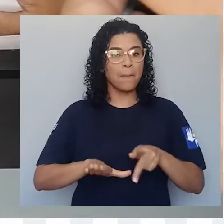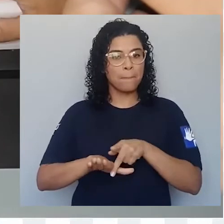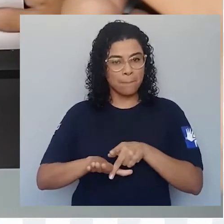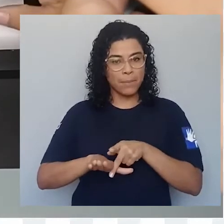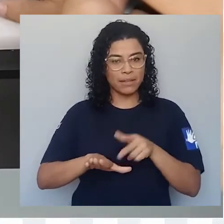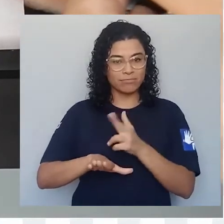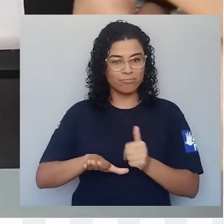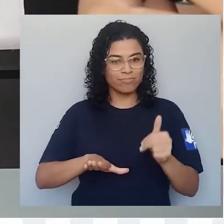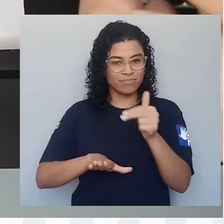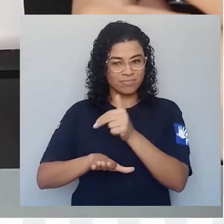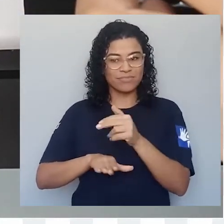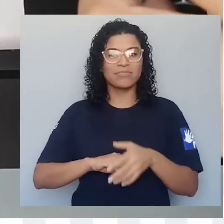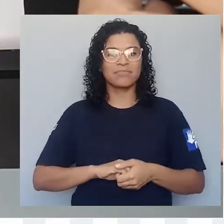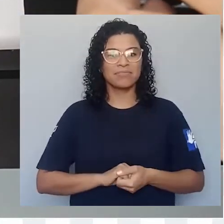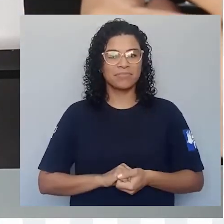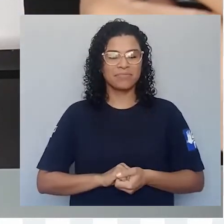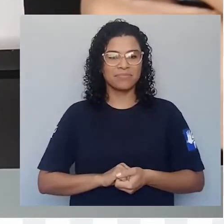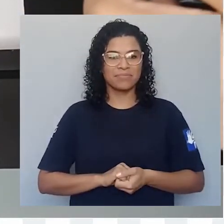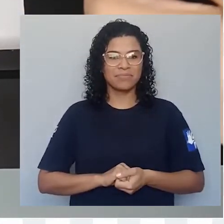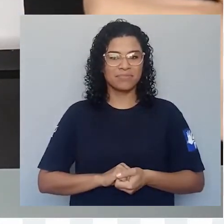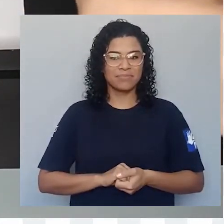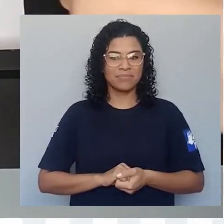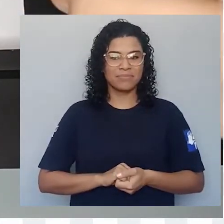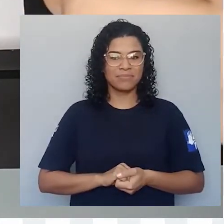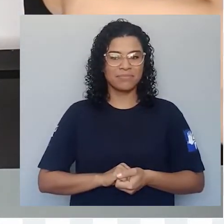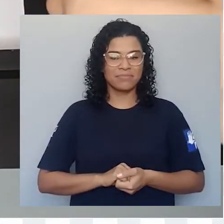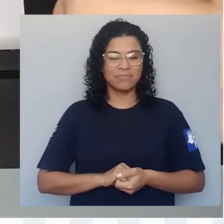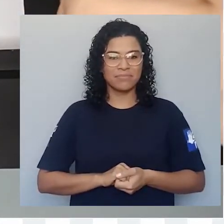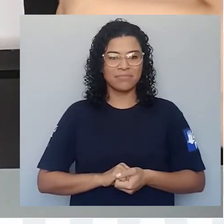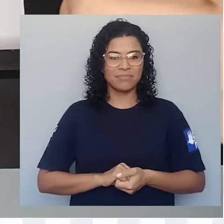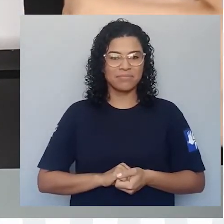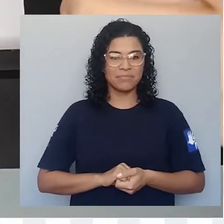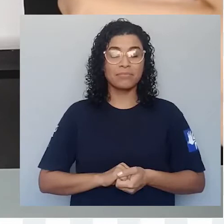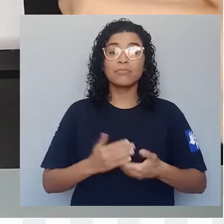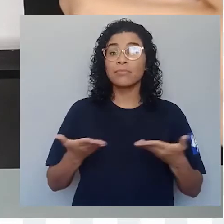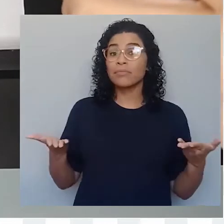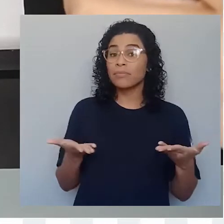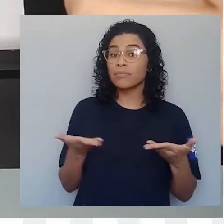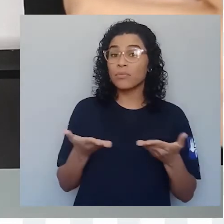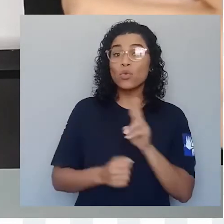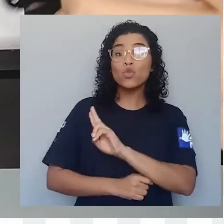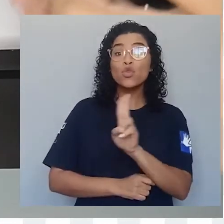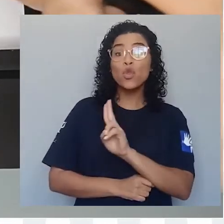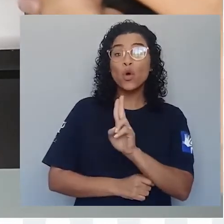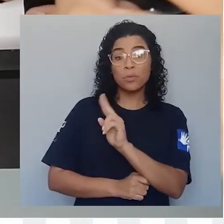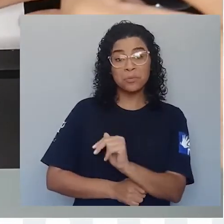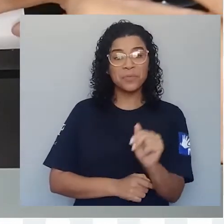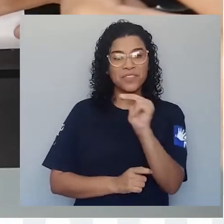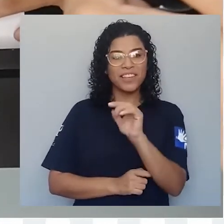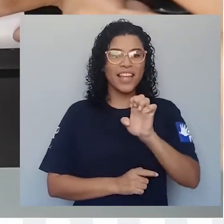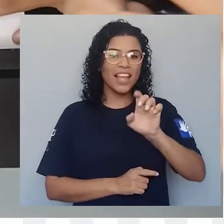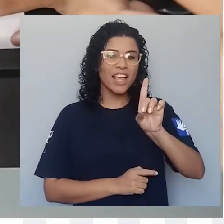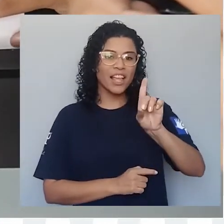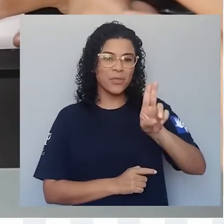e os pés. Um pé bem grandão e o outro nem tanto. O nome do meu menino vai